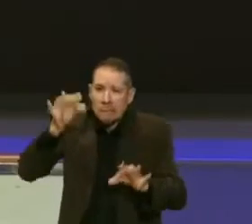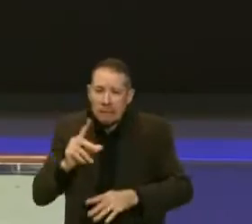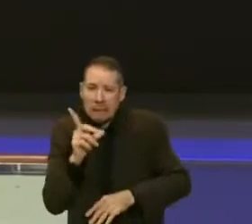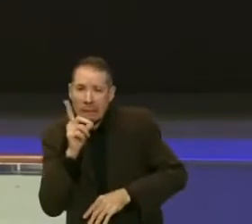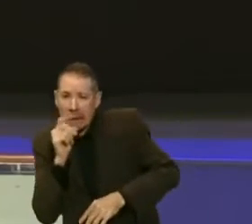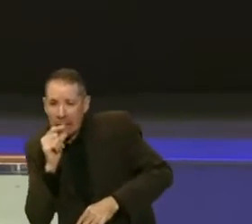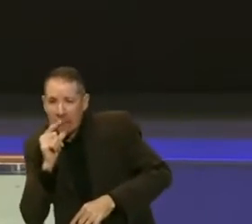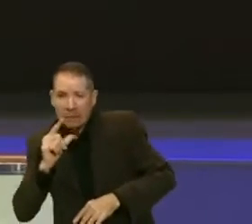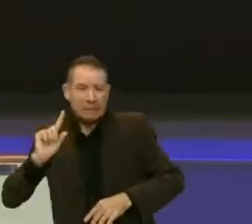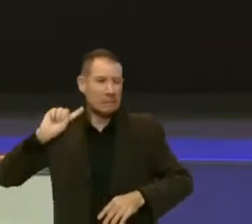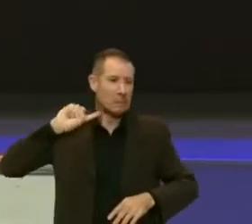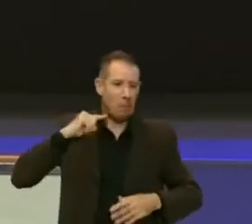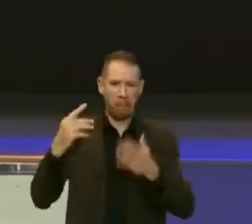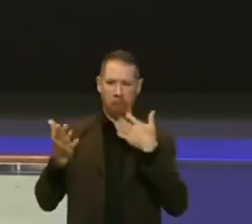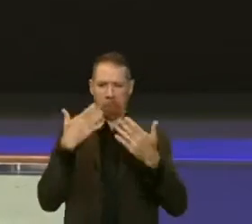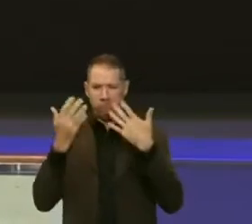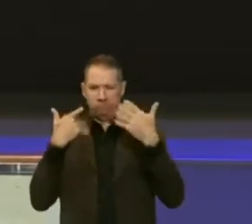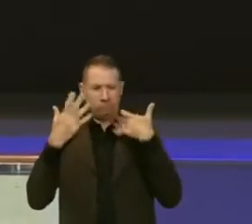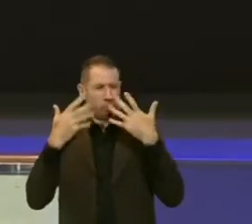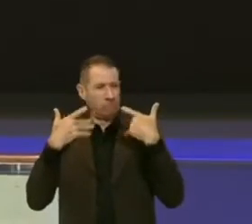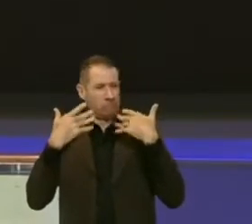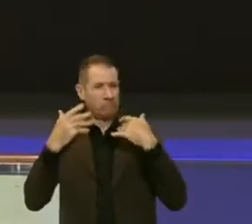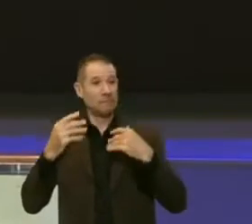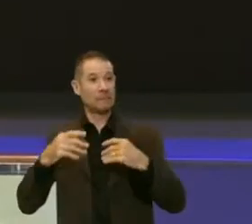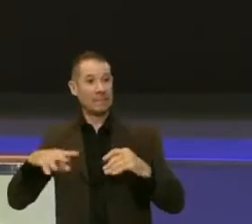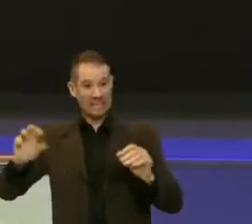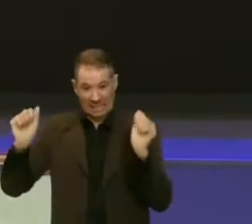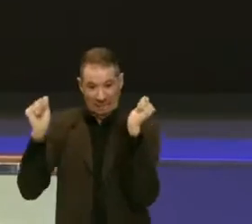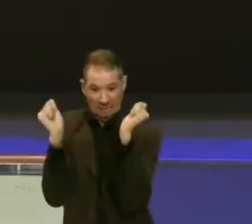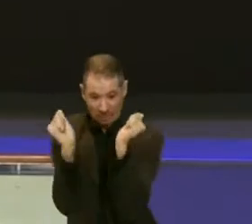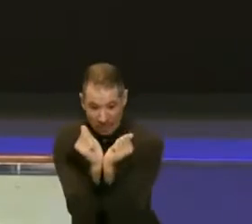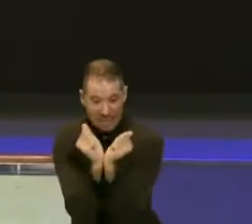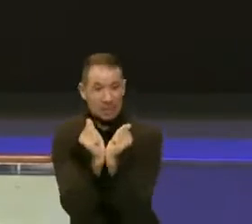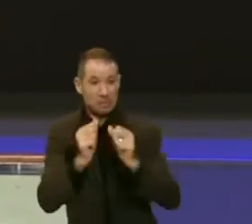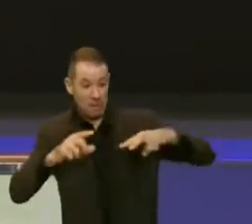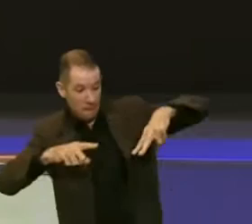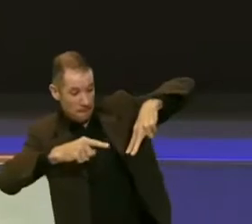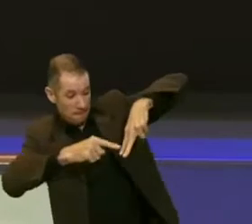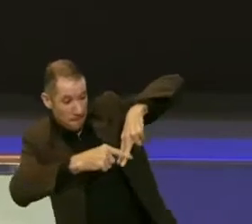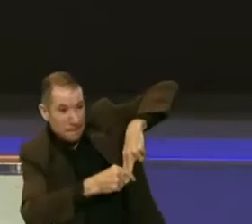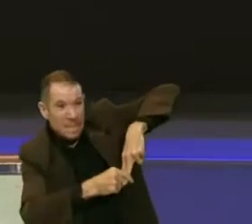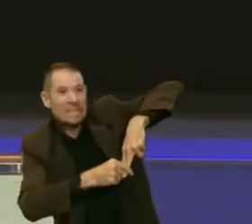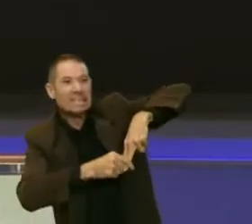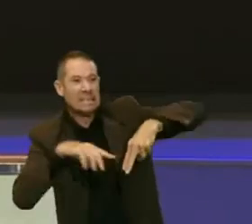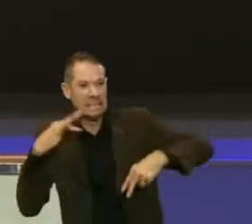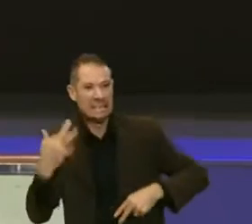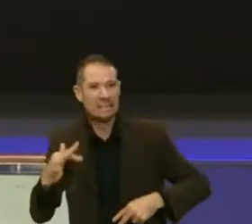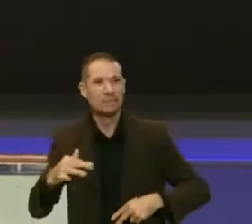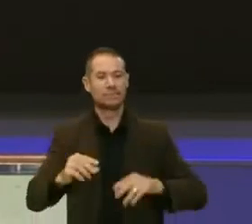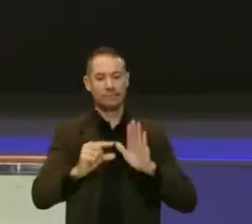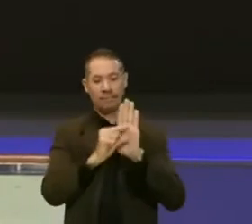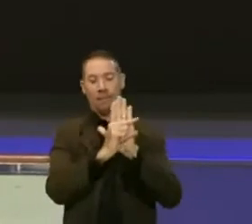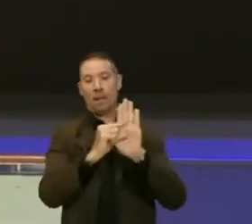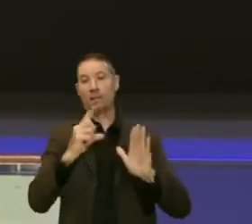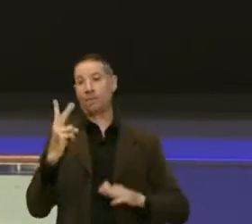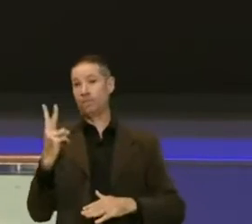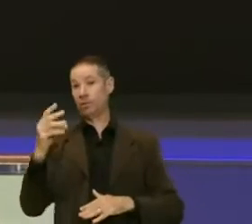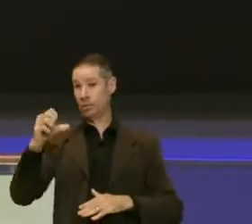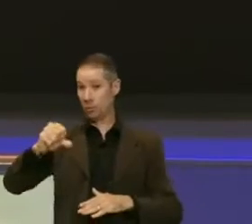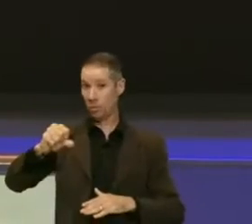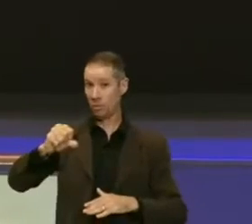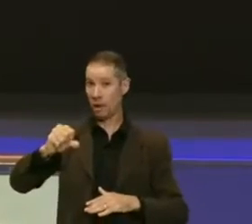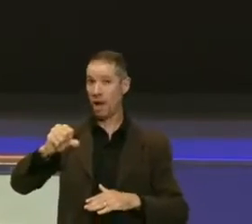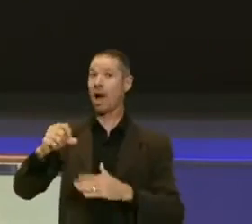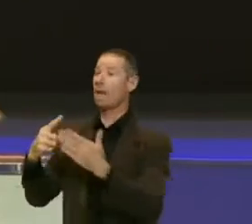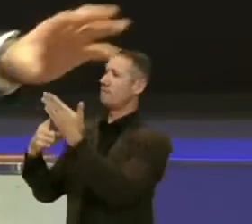Ali eles ainda são presos no tronco. E eu acho interessante, o versículo 29, ele vai mostrar que o lugar